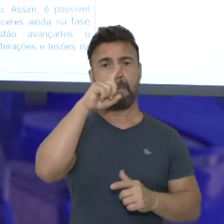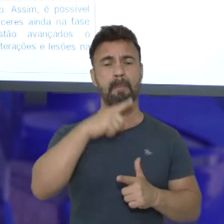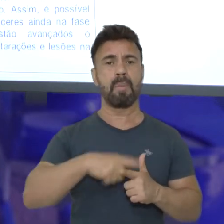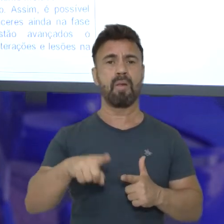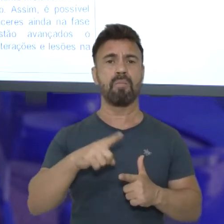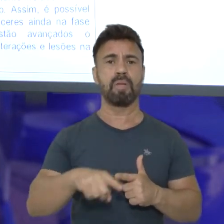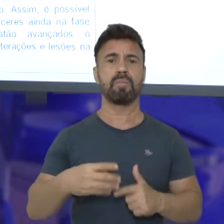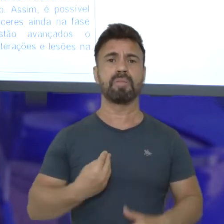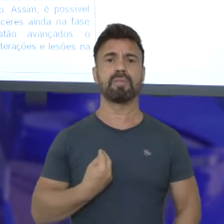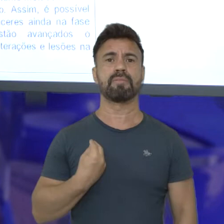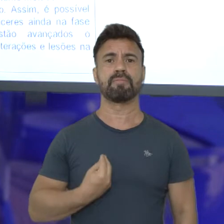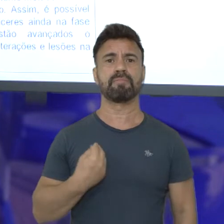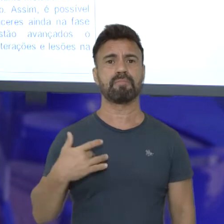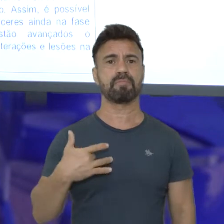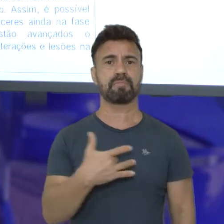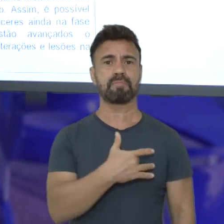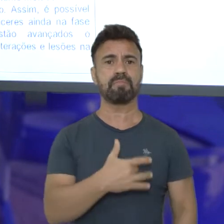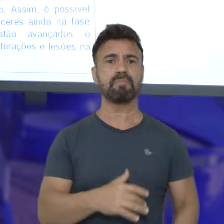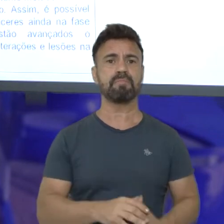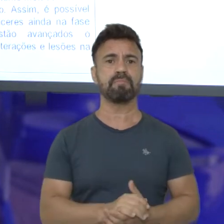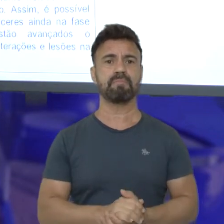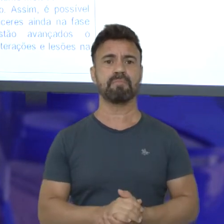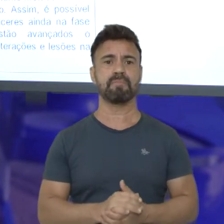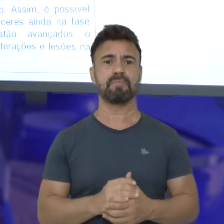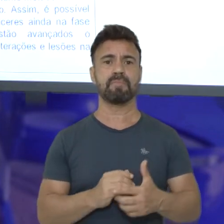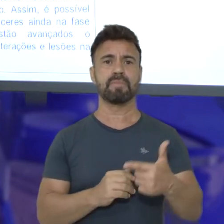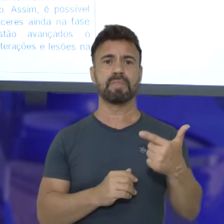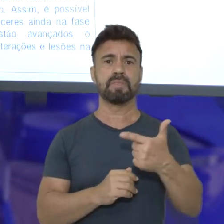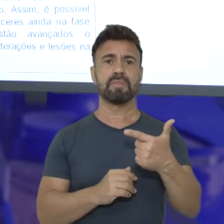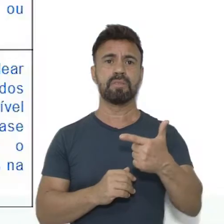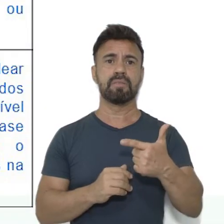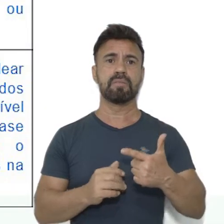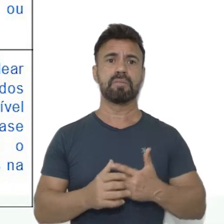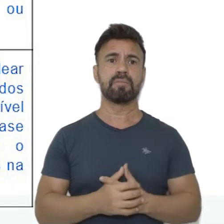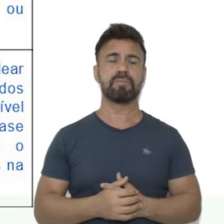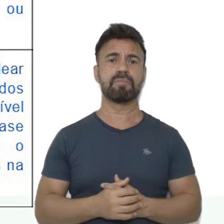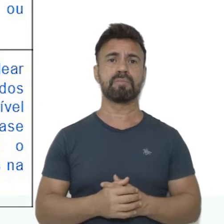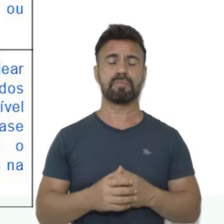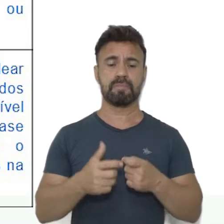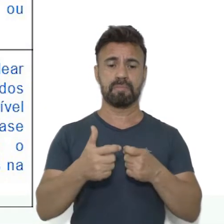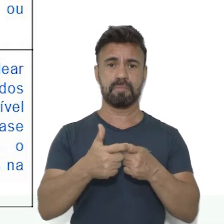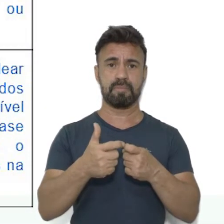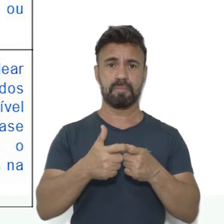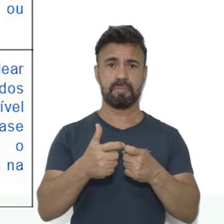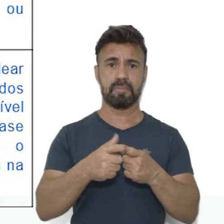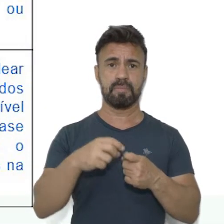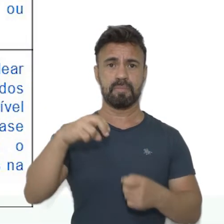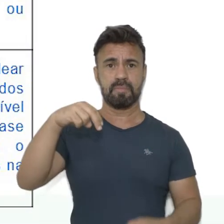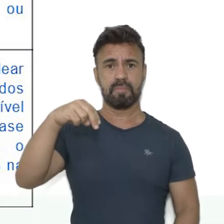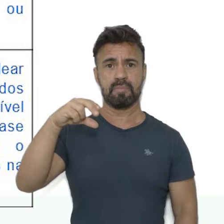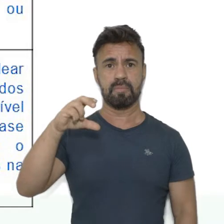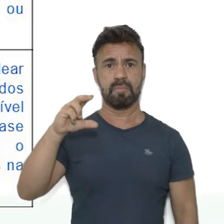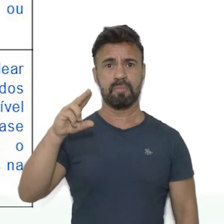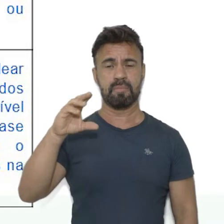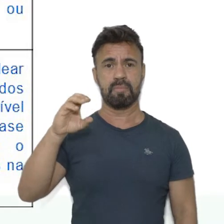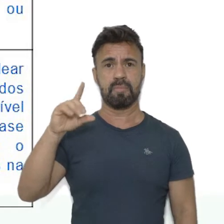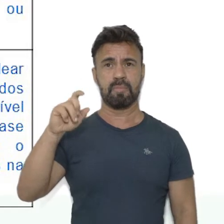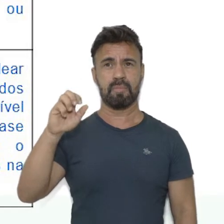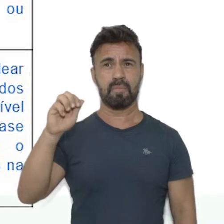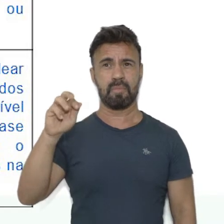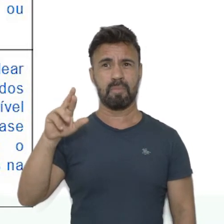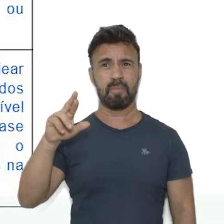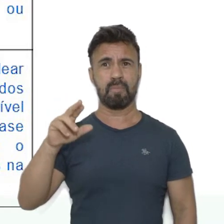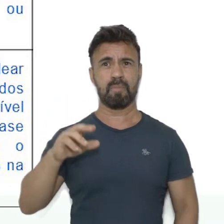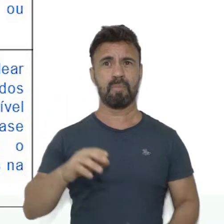a vida das pessoas. O segundo ponto diz aqui, ó, a medicina nuclear pode